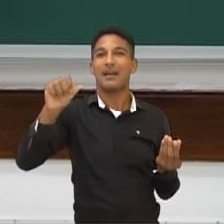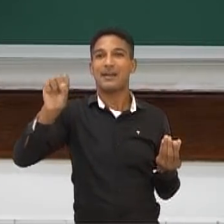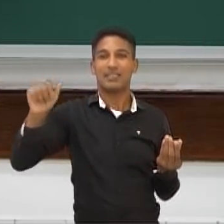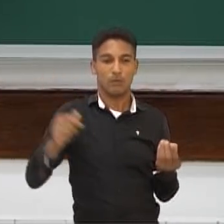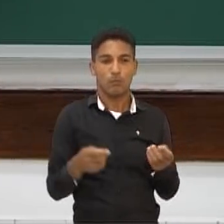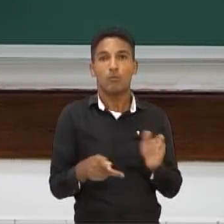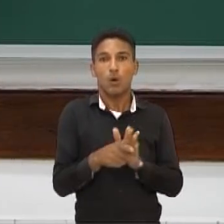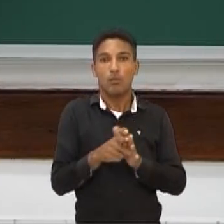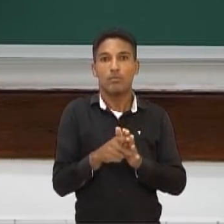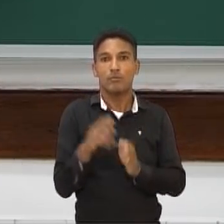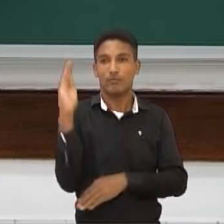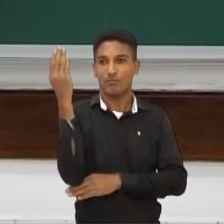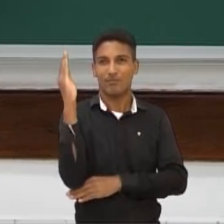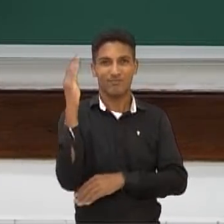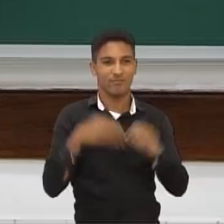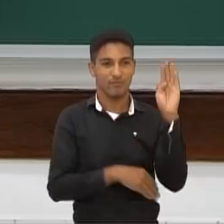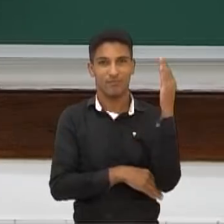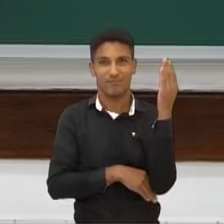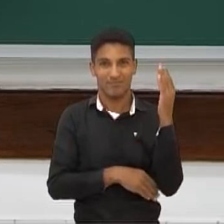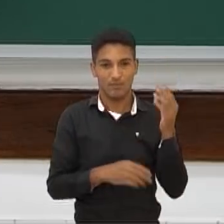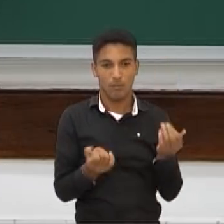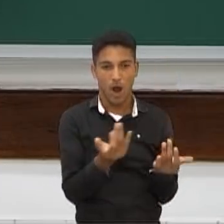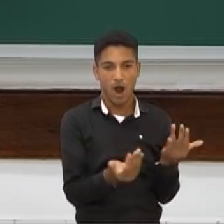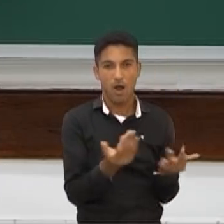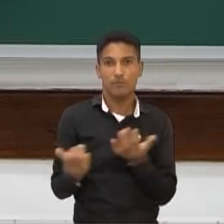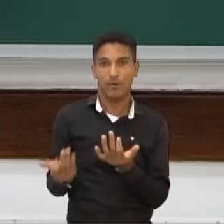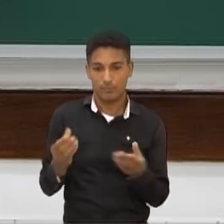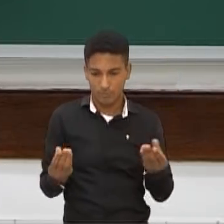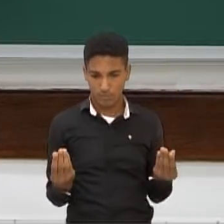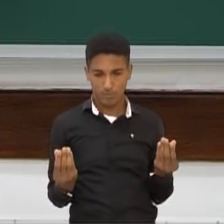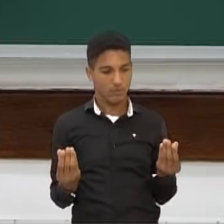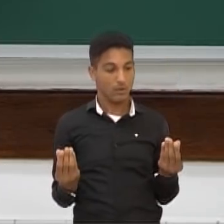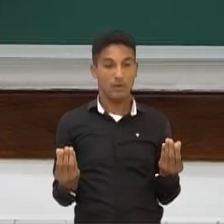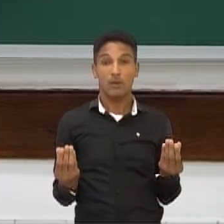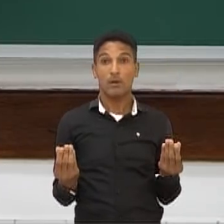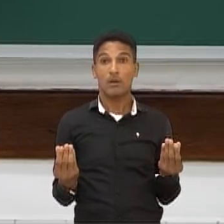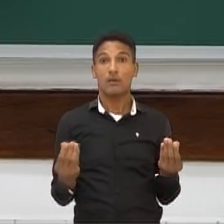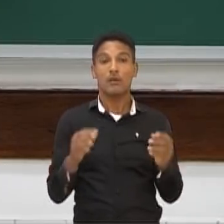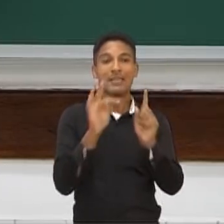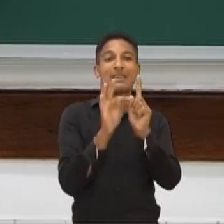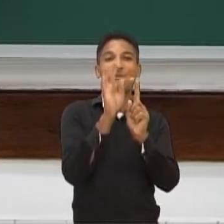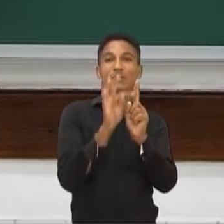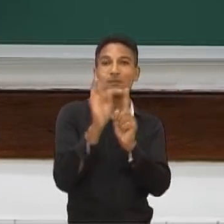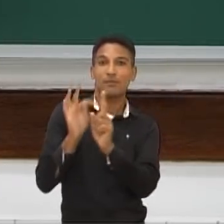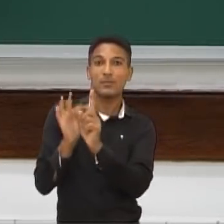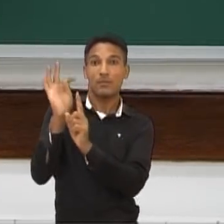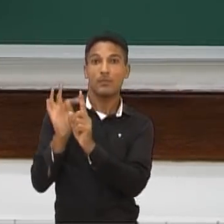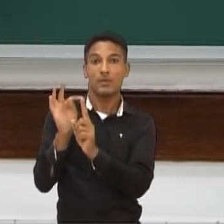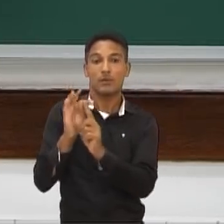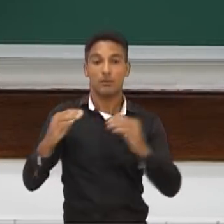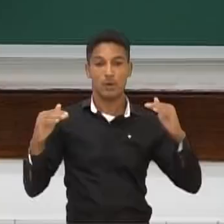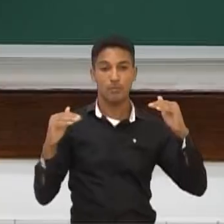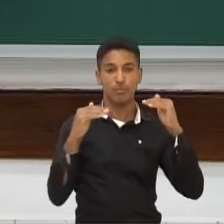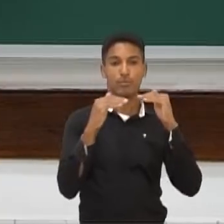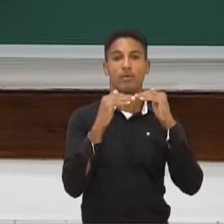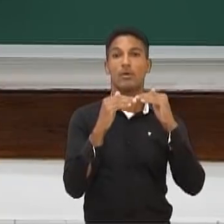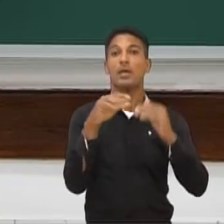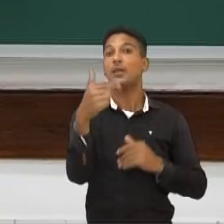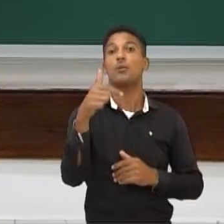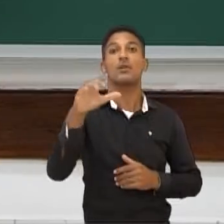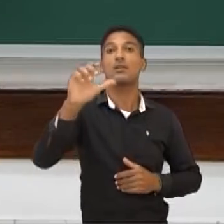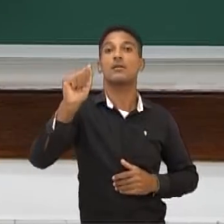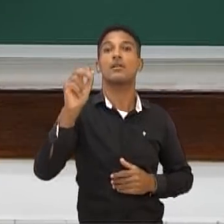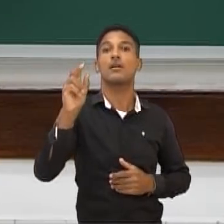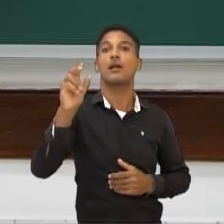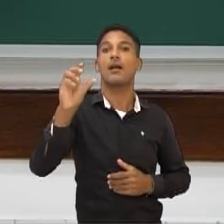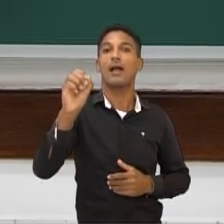outra, se elas possuírem a mesma temperatura, você sabia que não tem calor? Por quê? Porque na mesma temperatura não flui energia de um